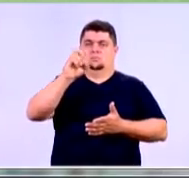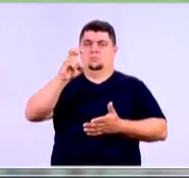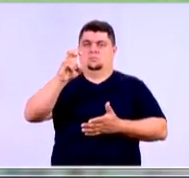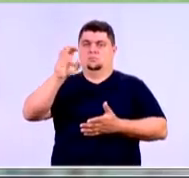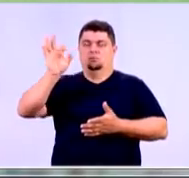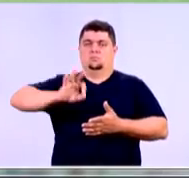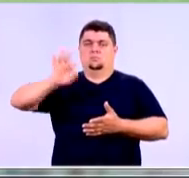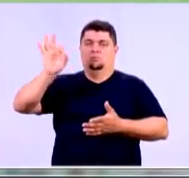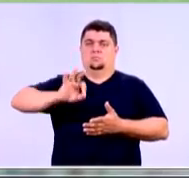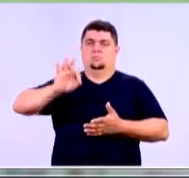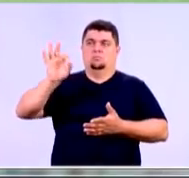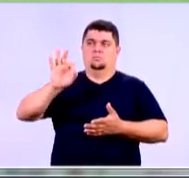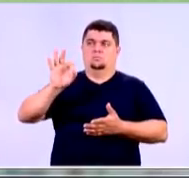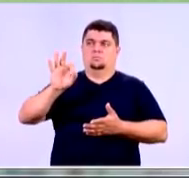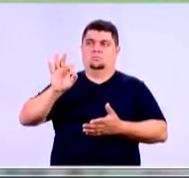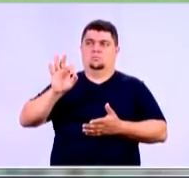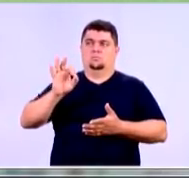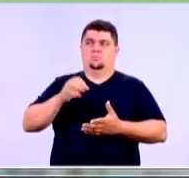85%